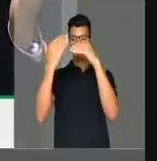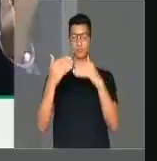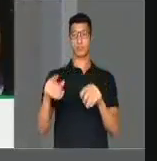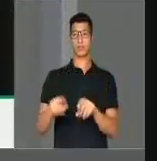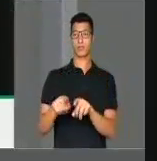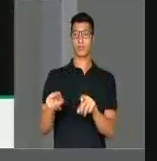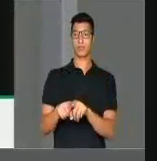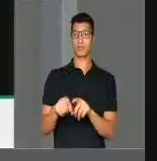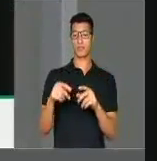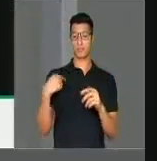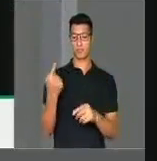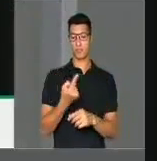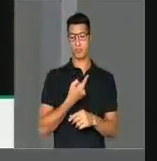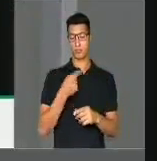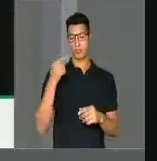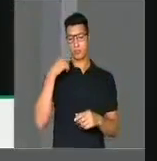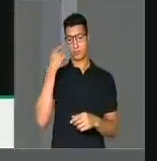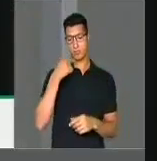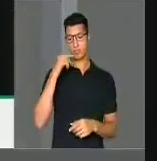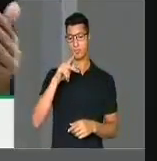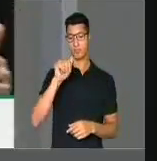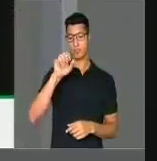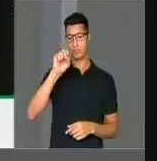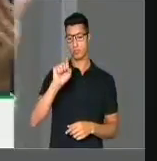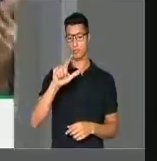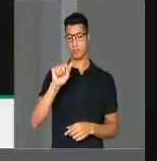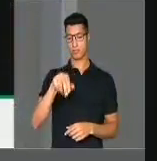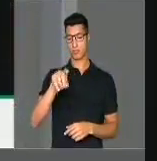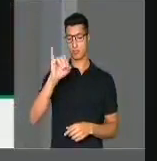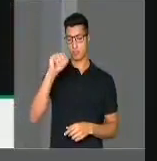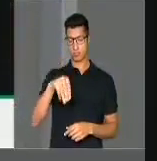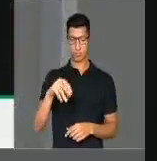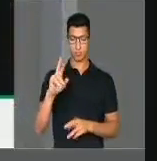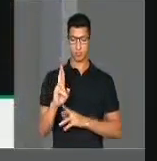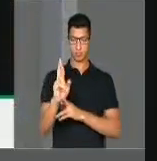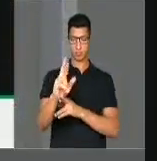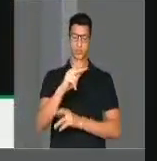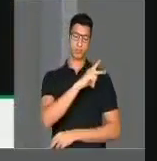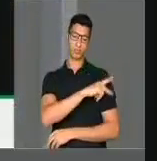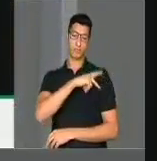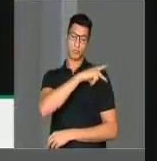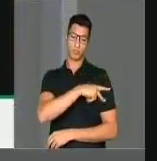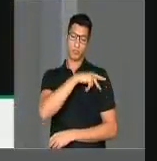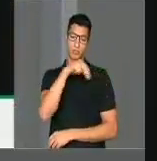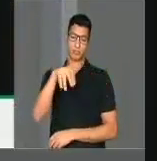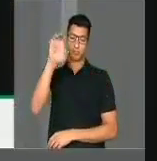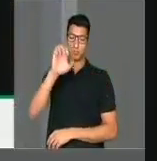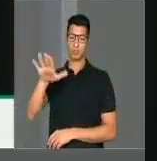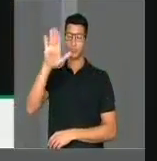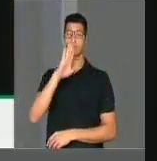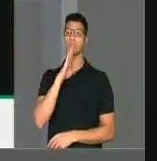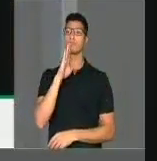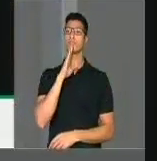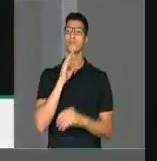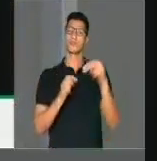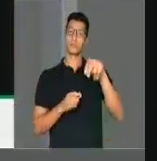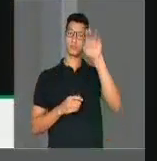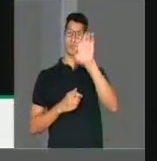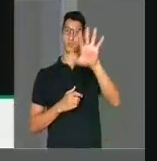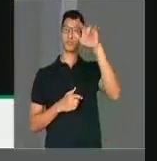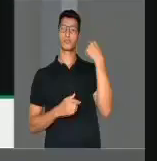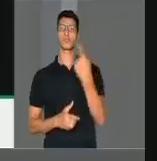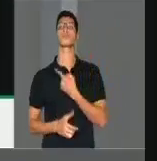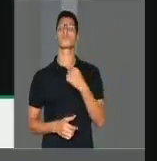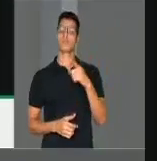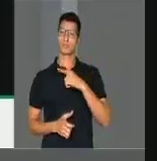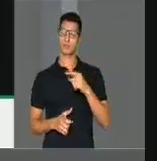desenvolver, e aqui presente também, nós estamos com o deputado Parlandim, que representa o Piauí, é um grande defensor do Nordeste e conhece muito bem o